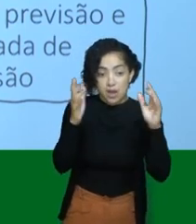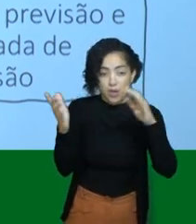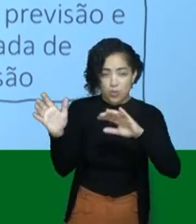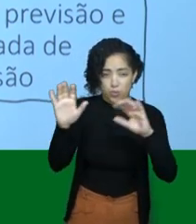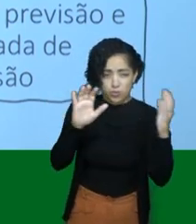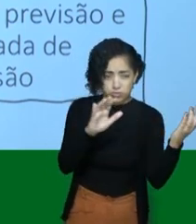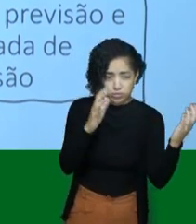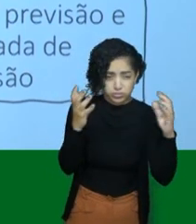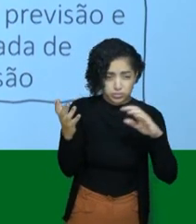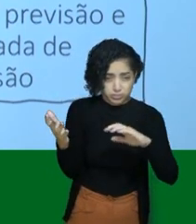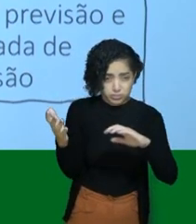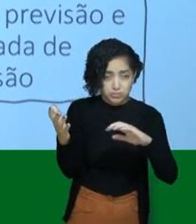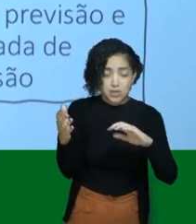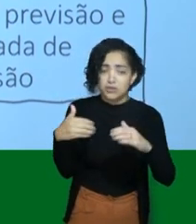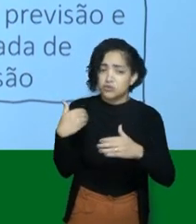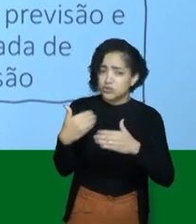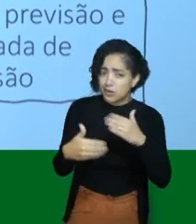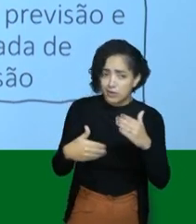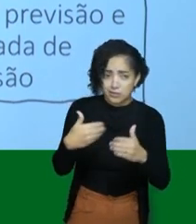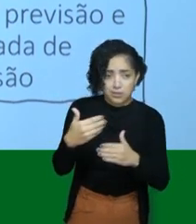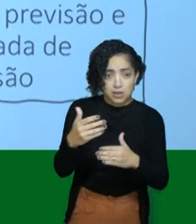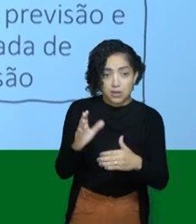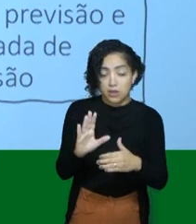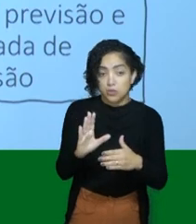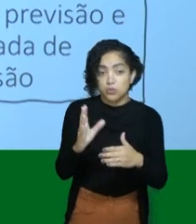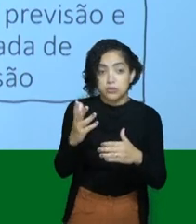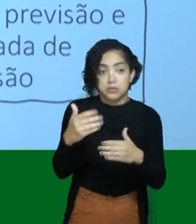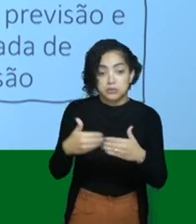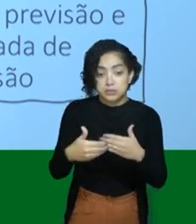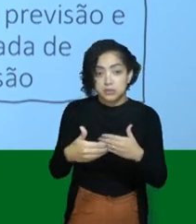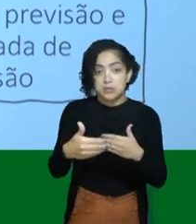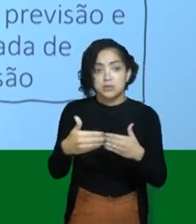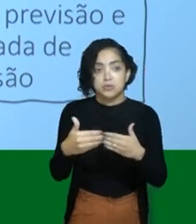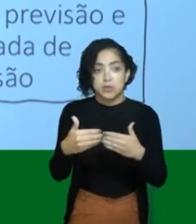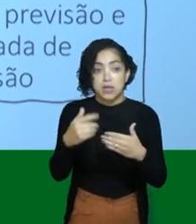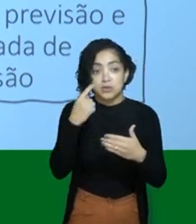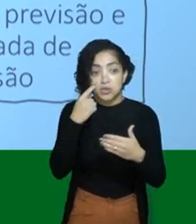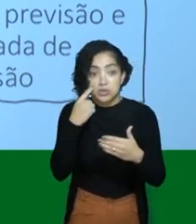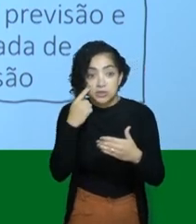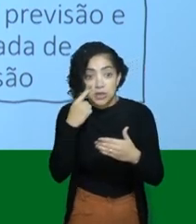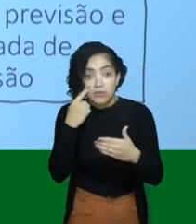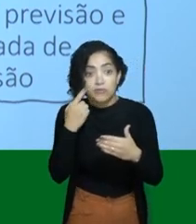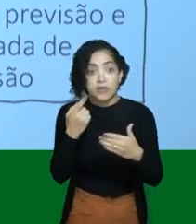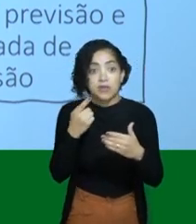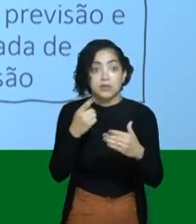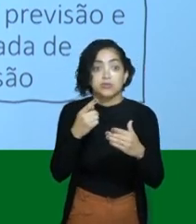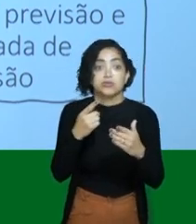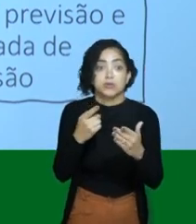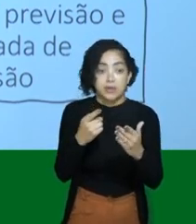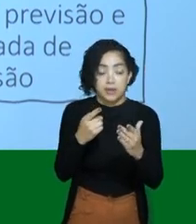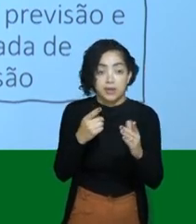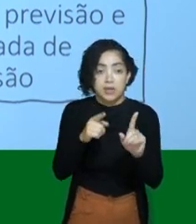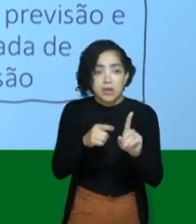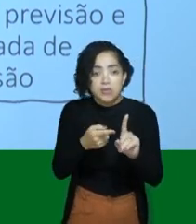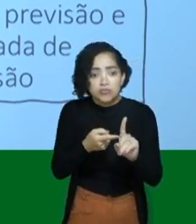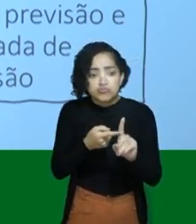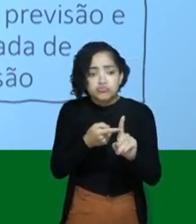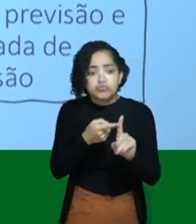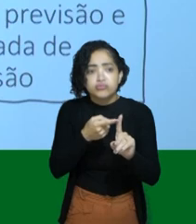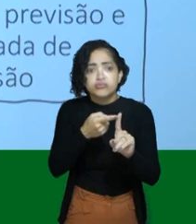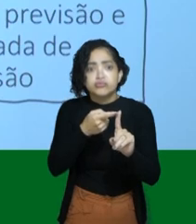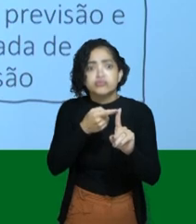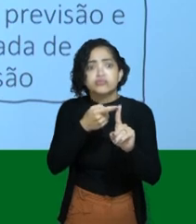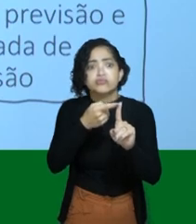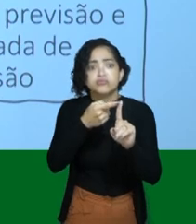climáticas já estão em curso, certo? Então, vocês já estão vendo esse aumento, a gente já está, os pesquisadores, vocês já estão